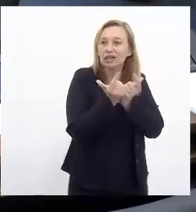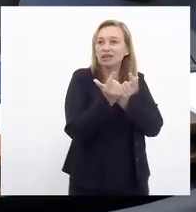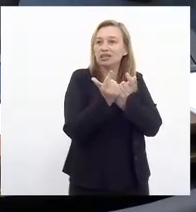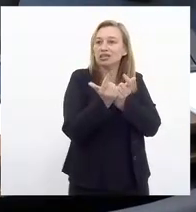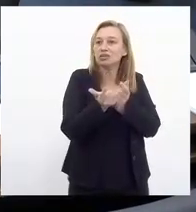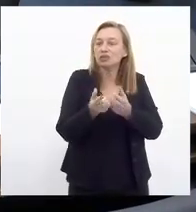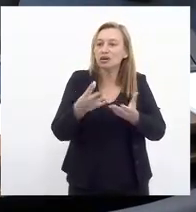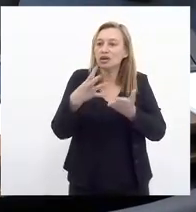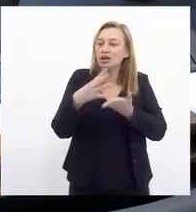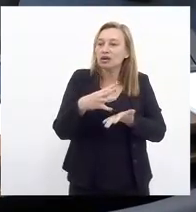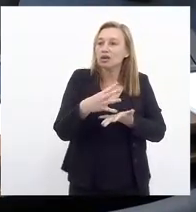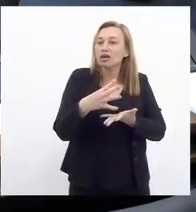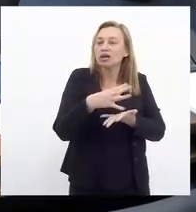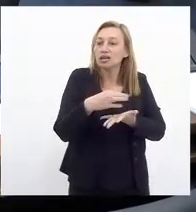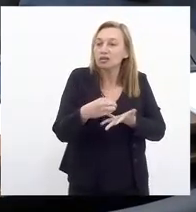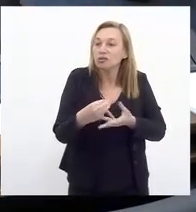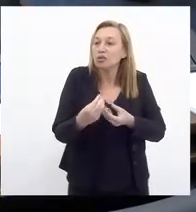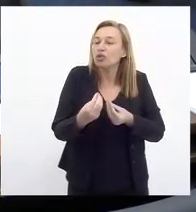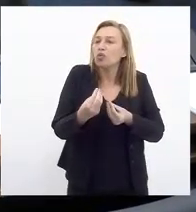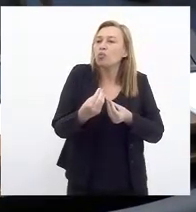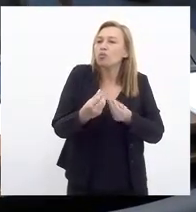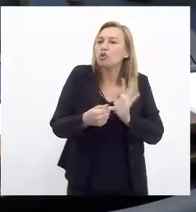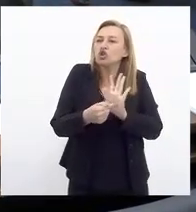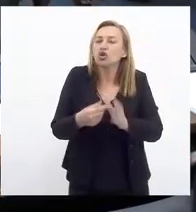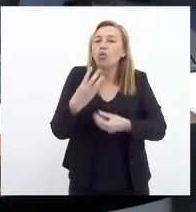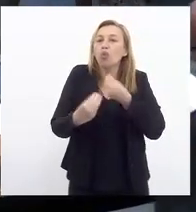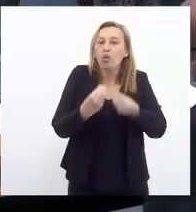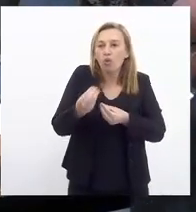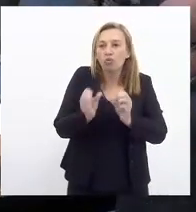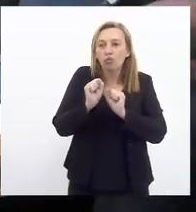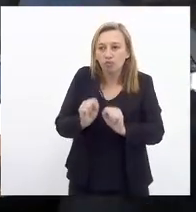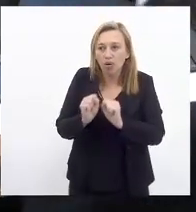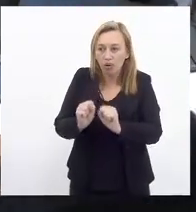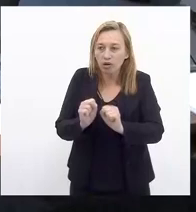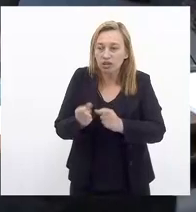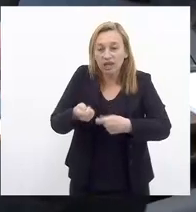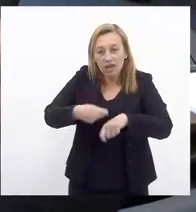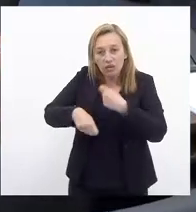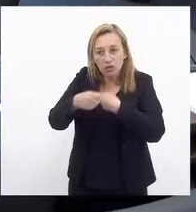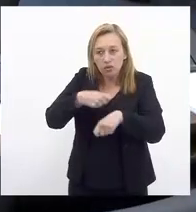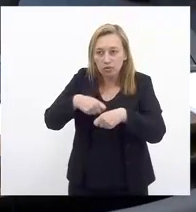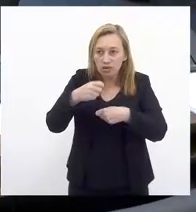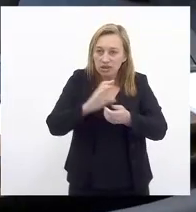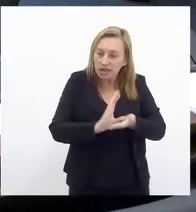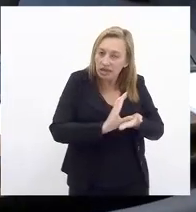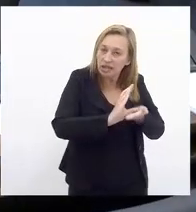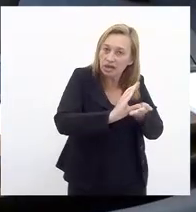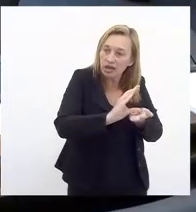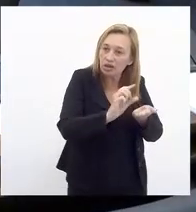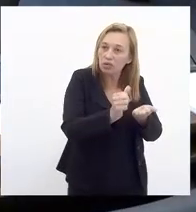Dando um exemplo de como pode acolher e aportar recursos evidentemente